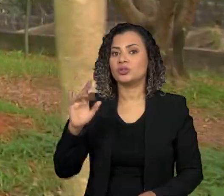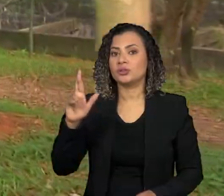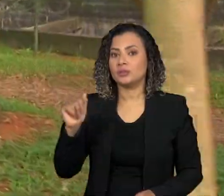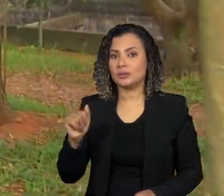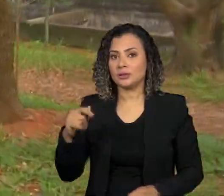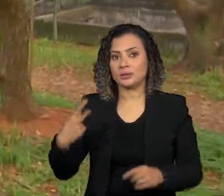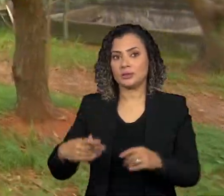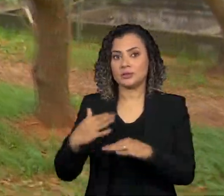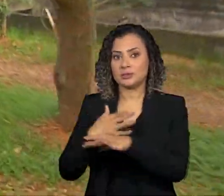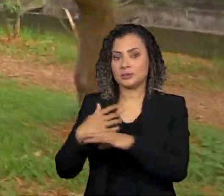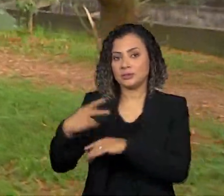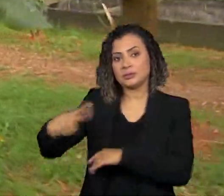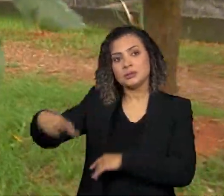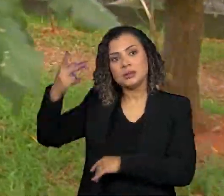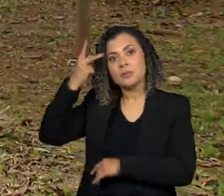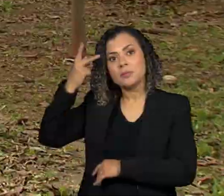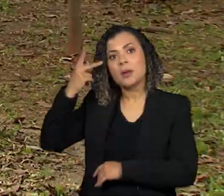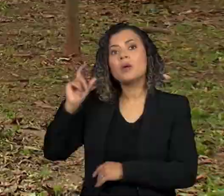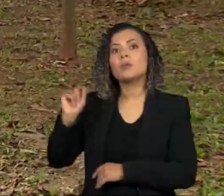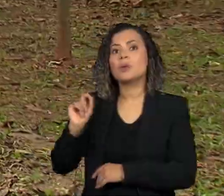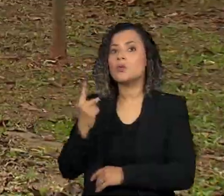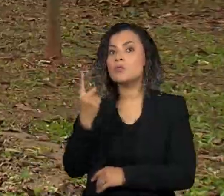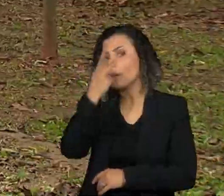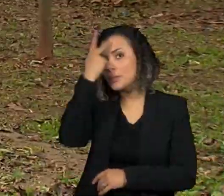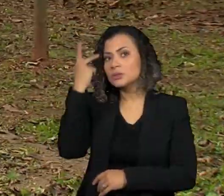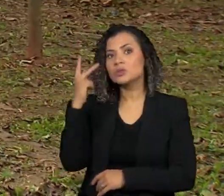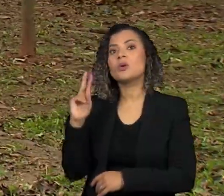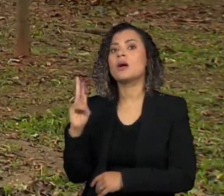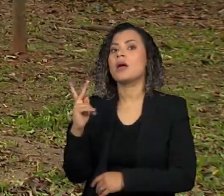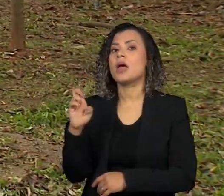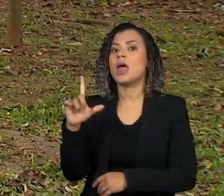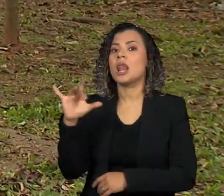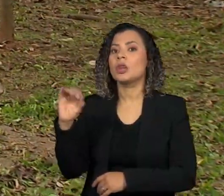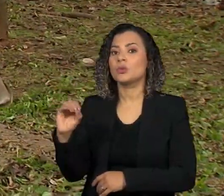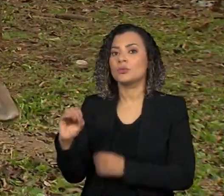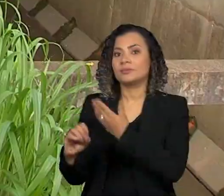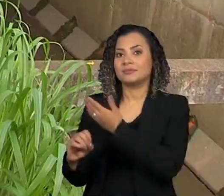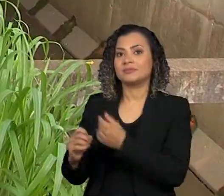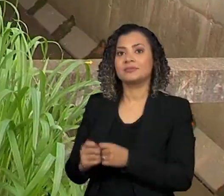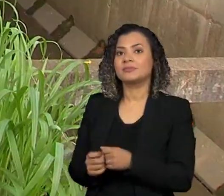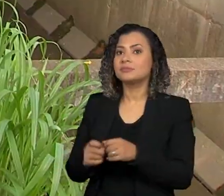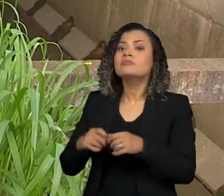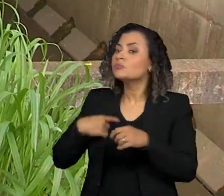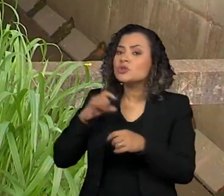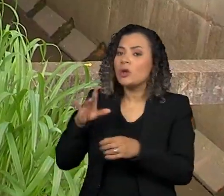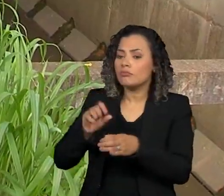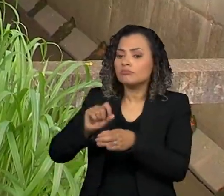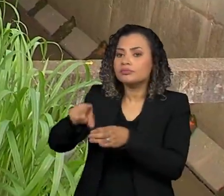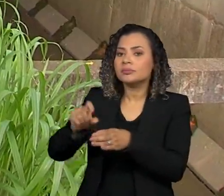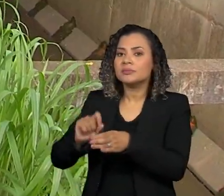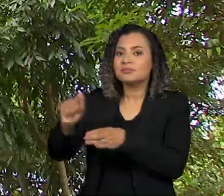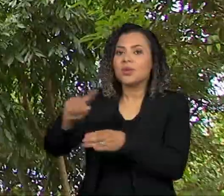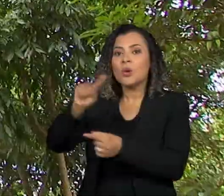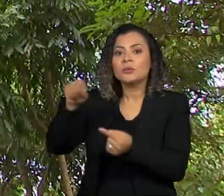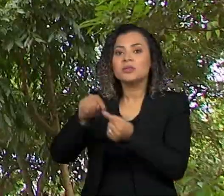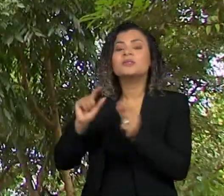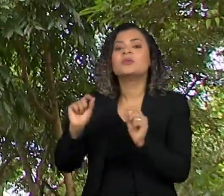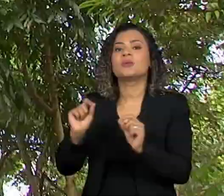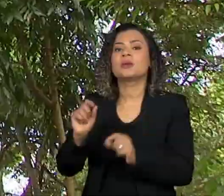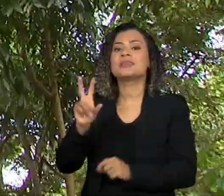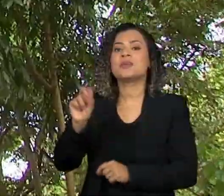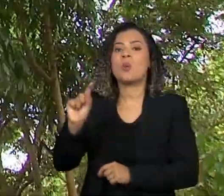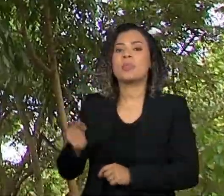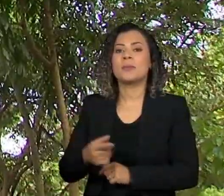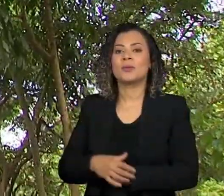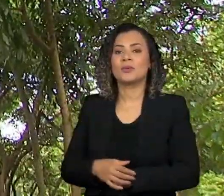São Paulo, começou com a iniciativa de uma pessoa, né? O senhor Hélio lá começou a plantar 200 árvores e hoje o objetivo dele é chegar a 50 mil,